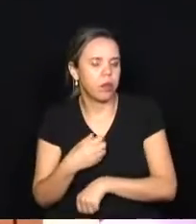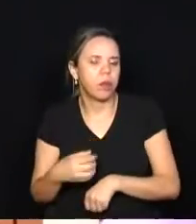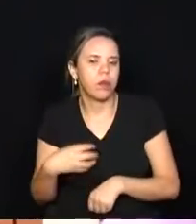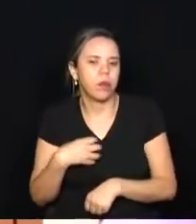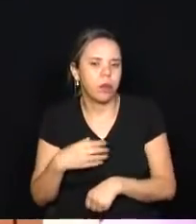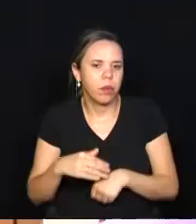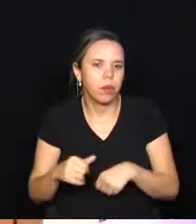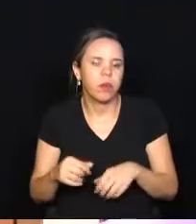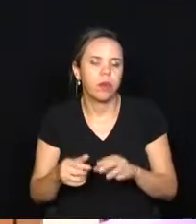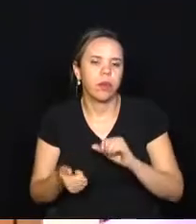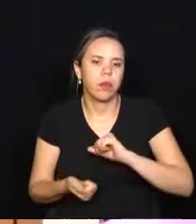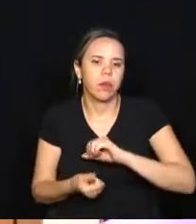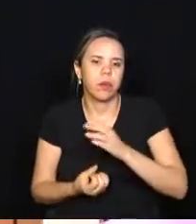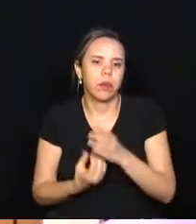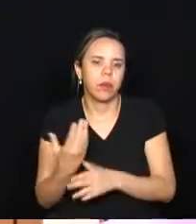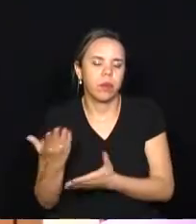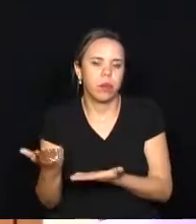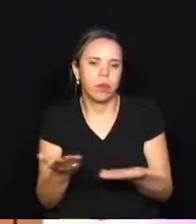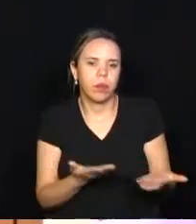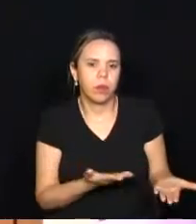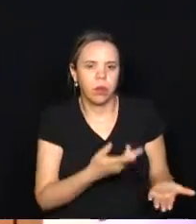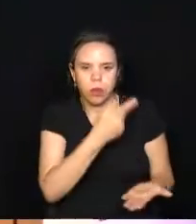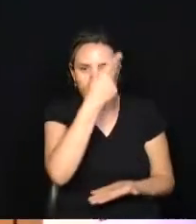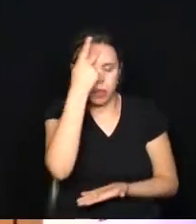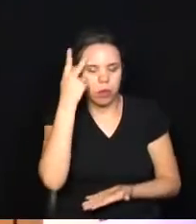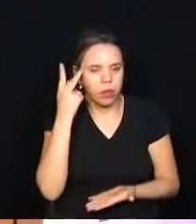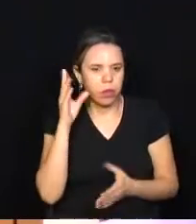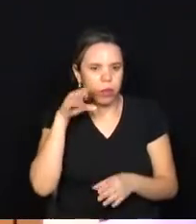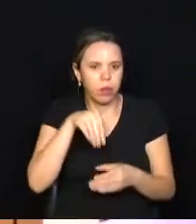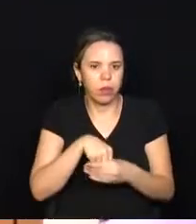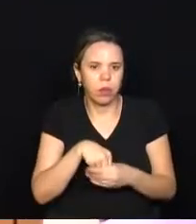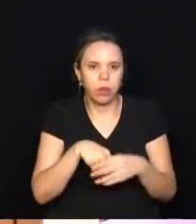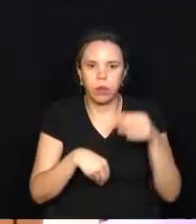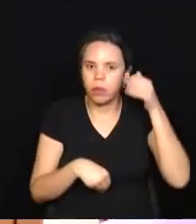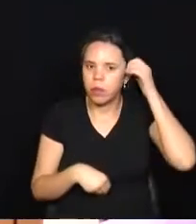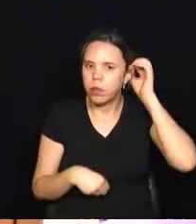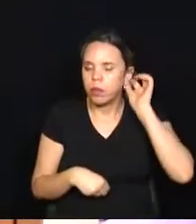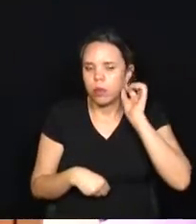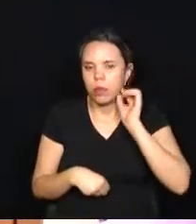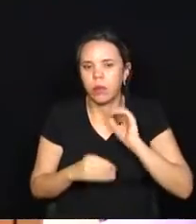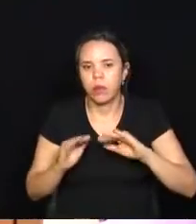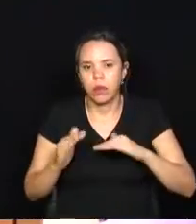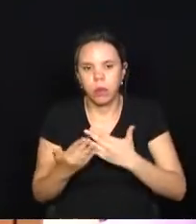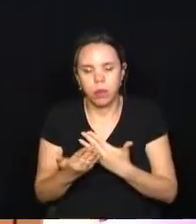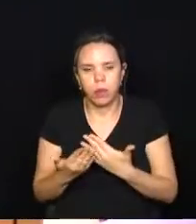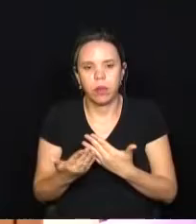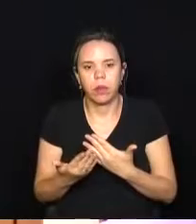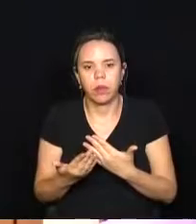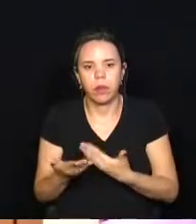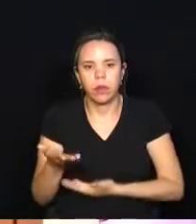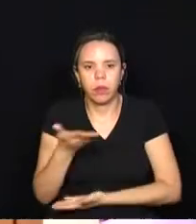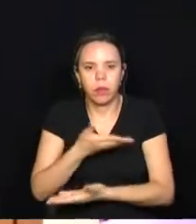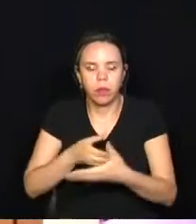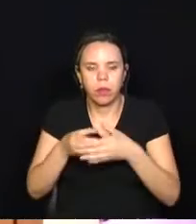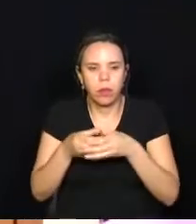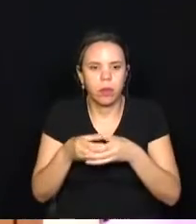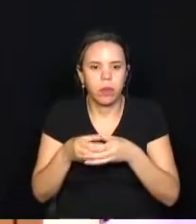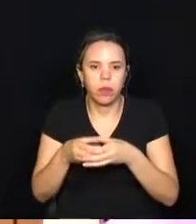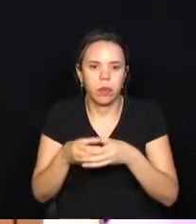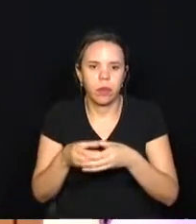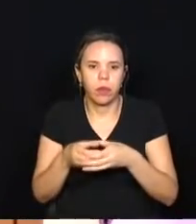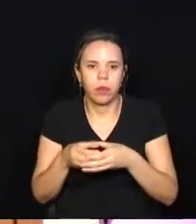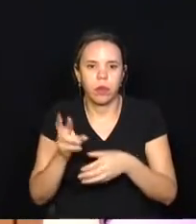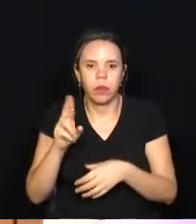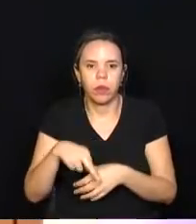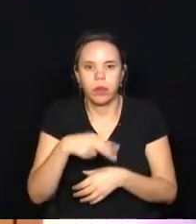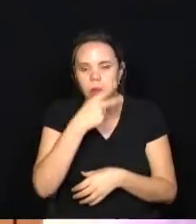muito qualificadas para receber a pessoa que está dentro do bairro que foi convivido, tá, por ambas